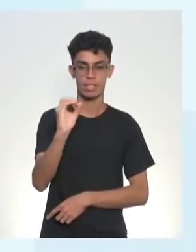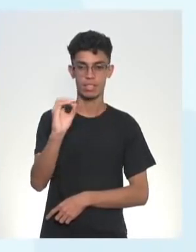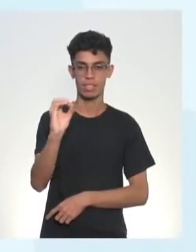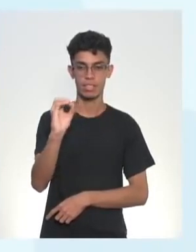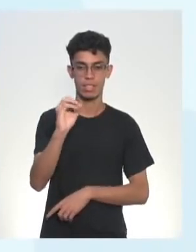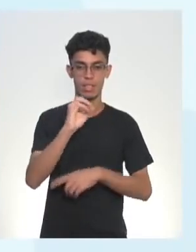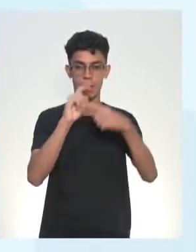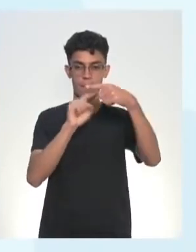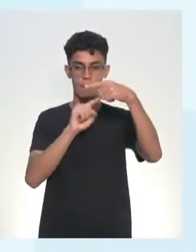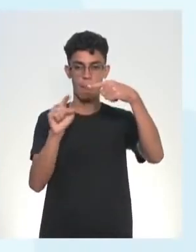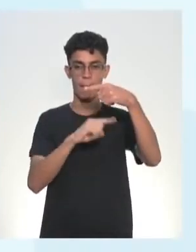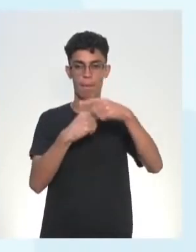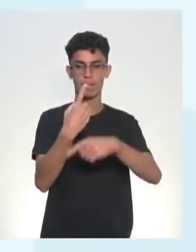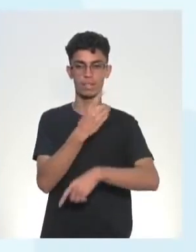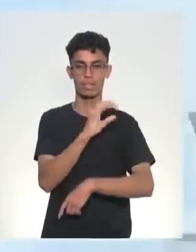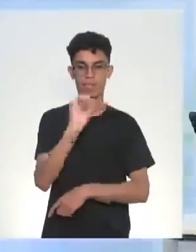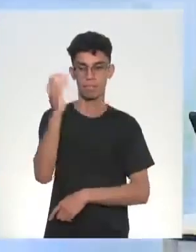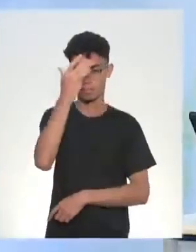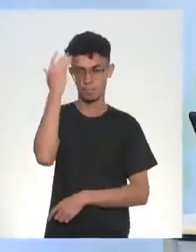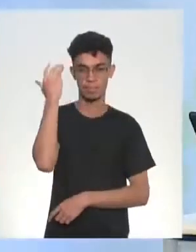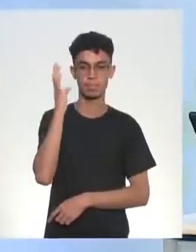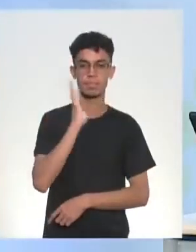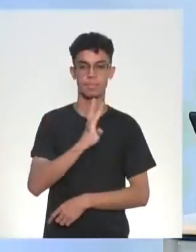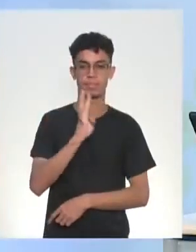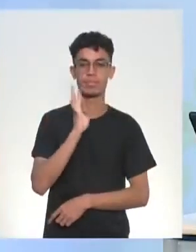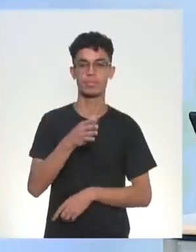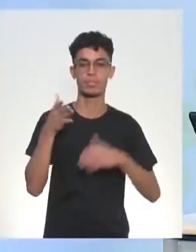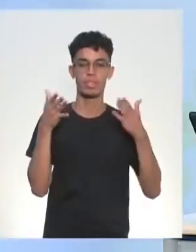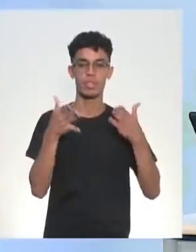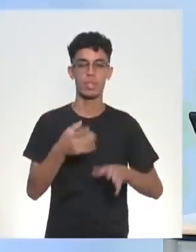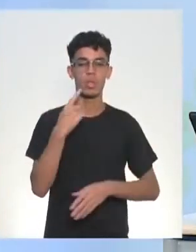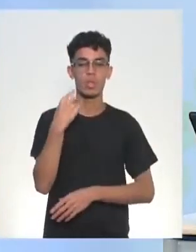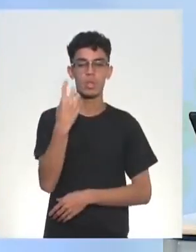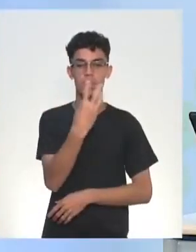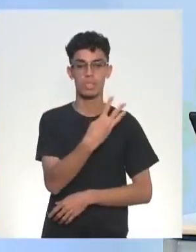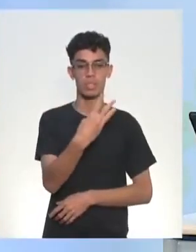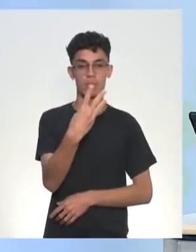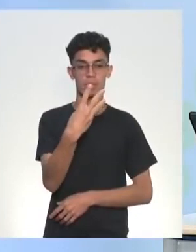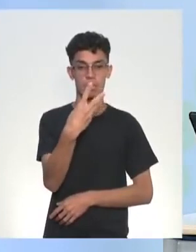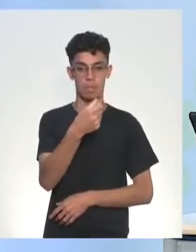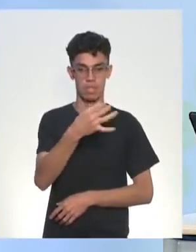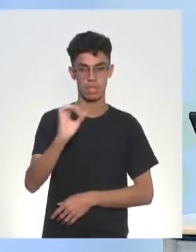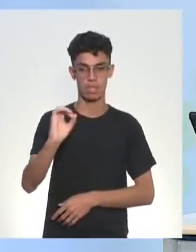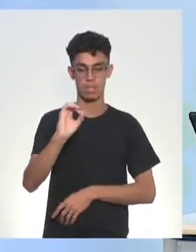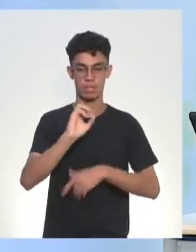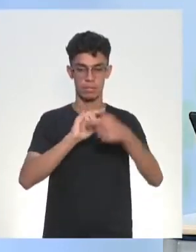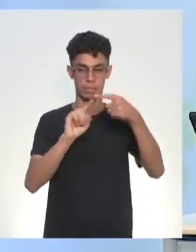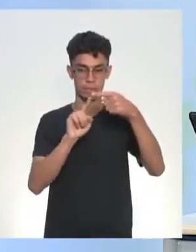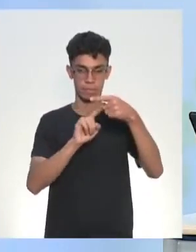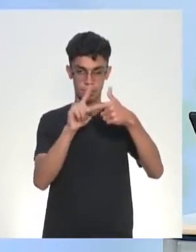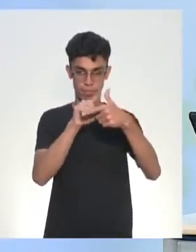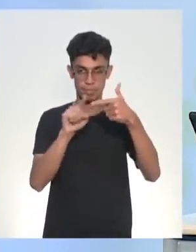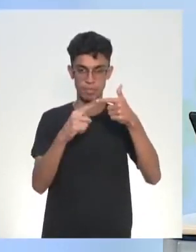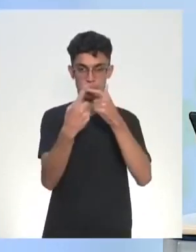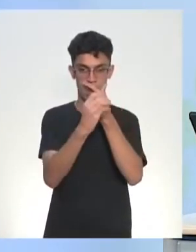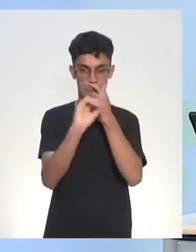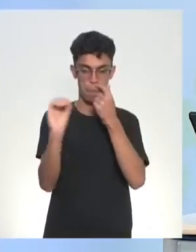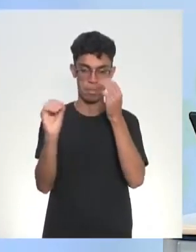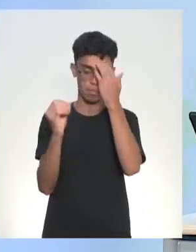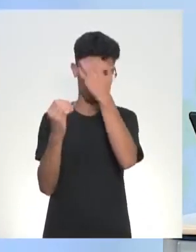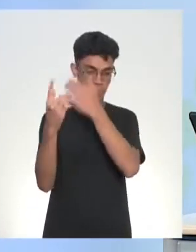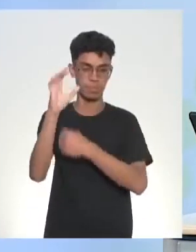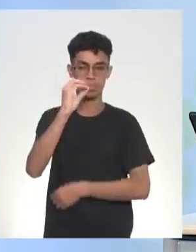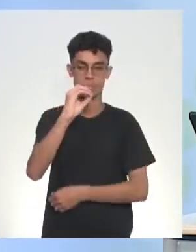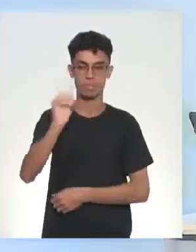pelo 100. Ah, legal. Agora, 3.600 dividido por 100? Ah, dividir por 100 um número que termina em zero, é